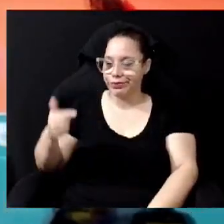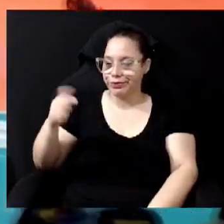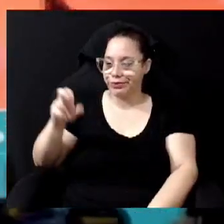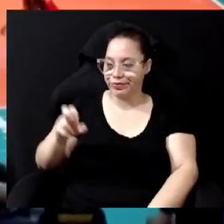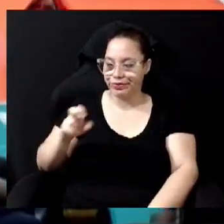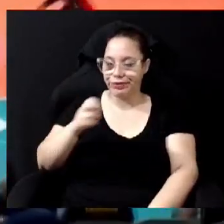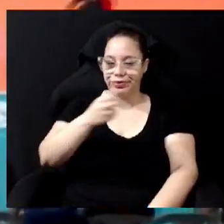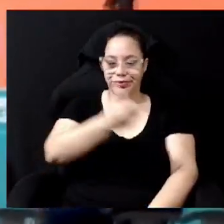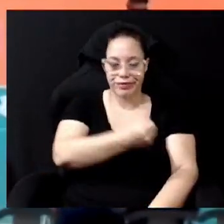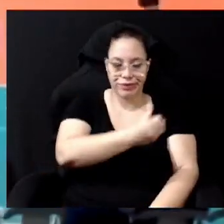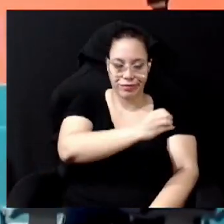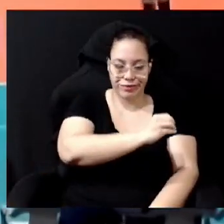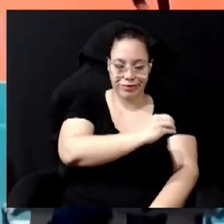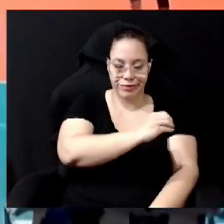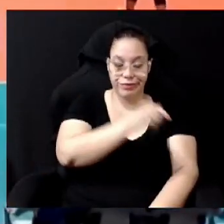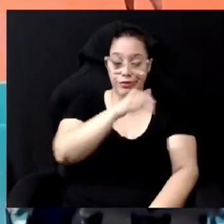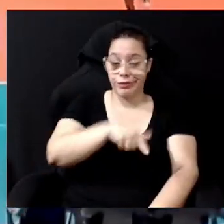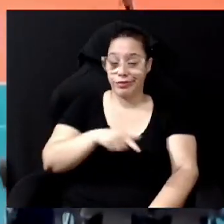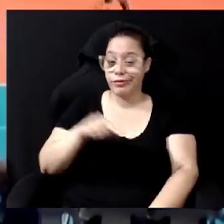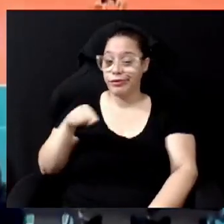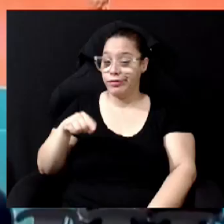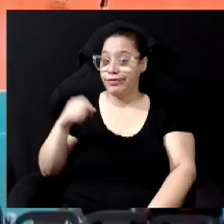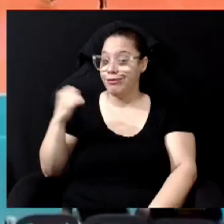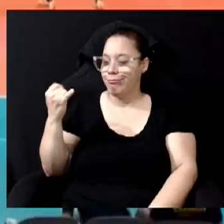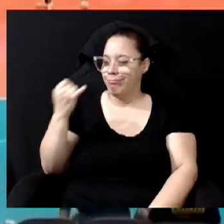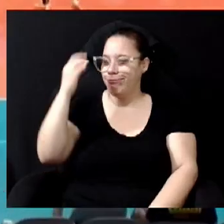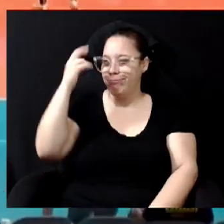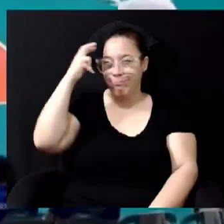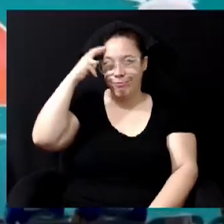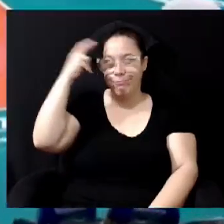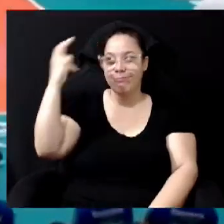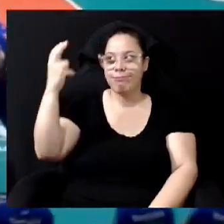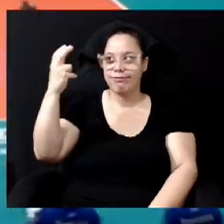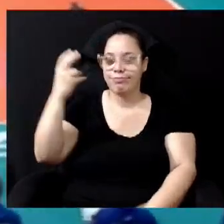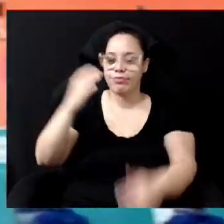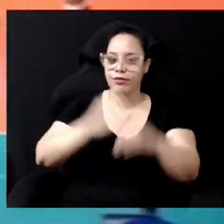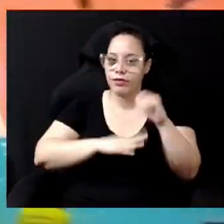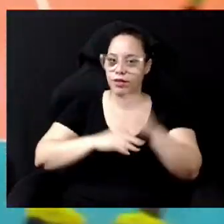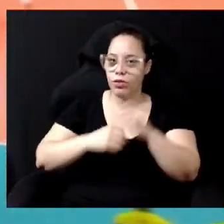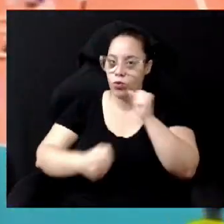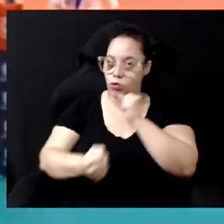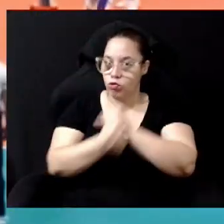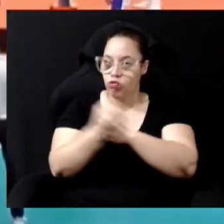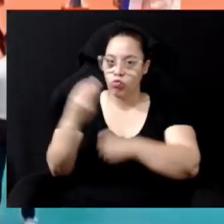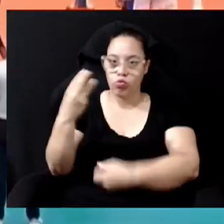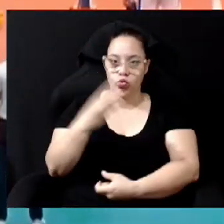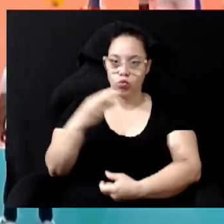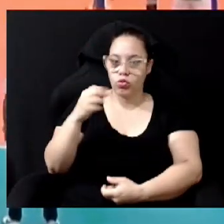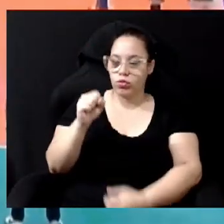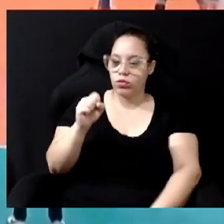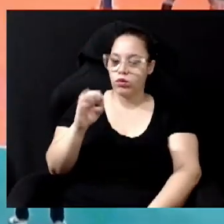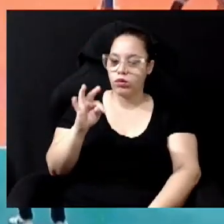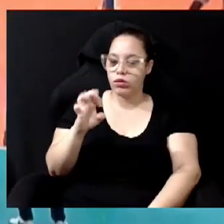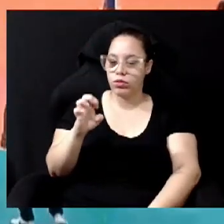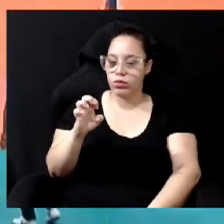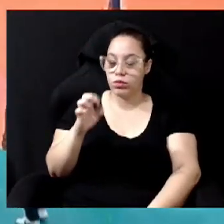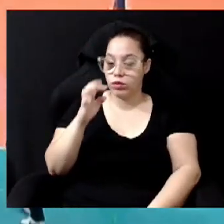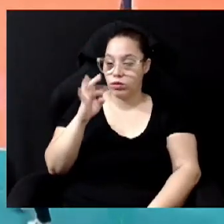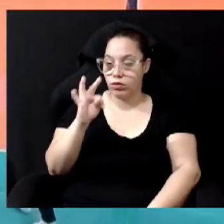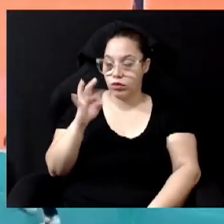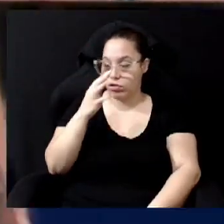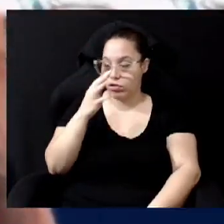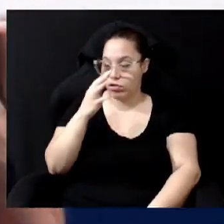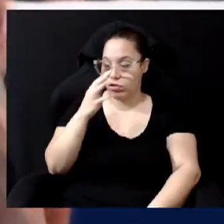25-16, neste ponto inteligente explorando o bloqueio. No terceiro set, empolgado pela vantagem no